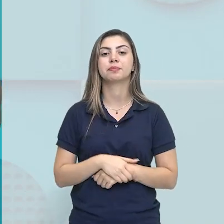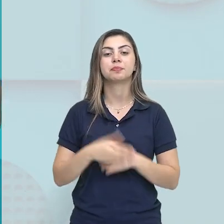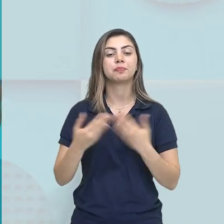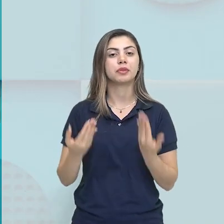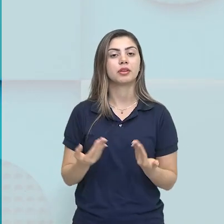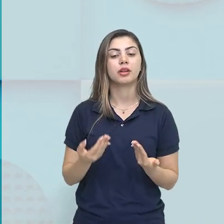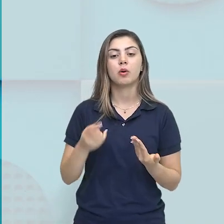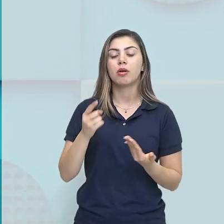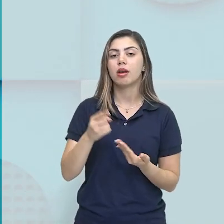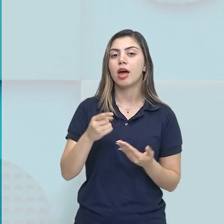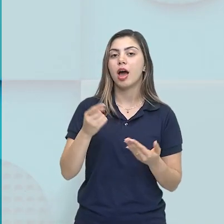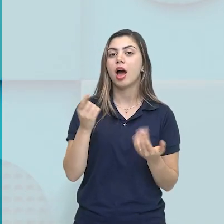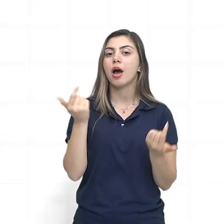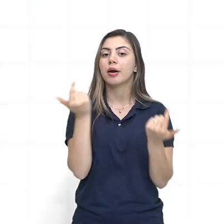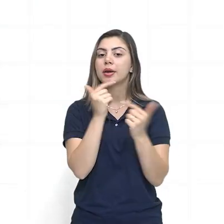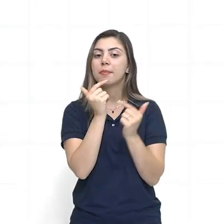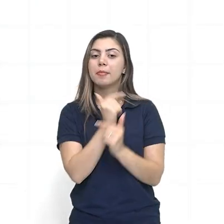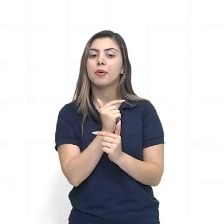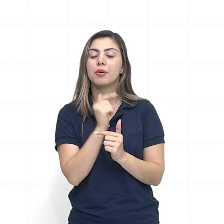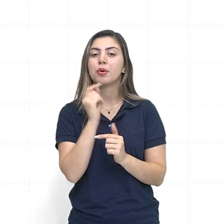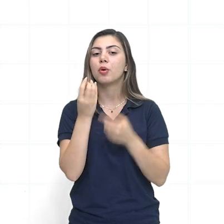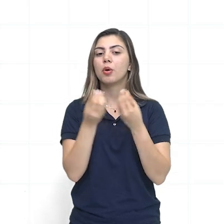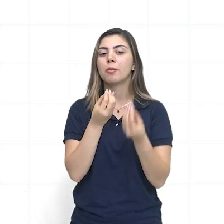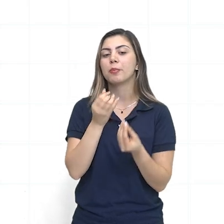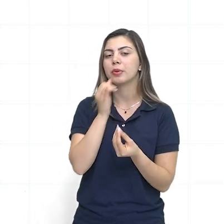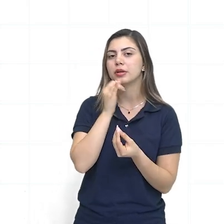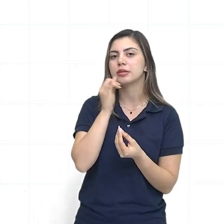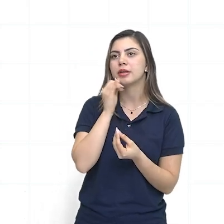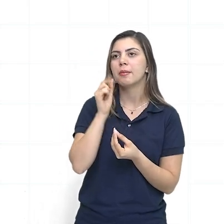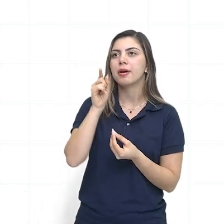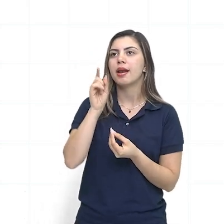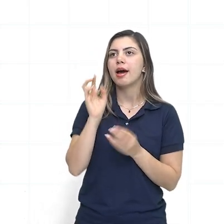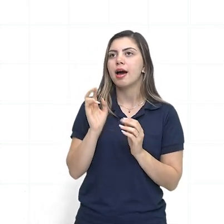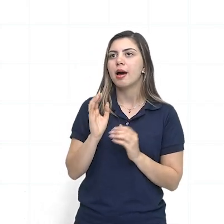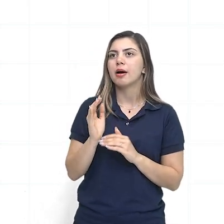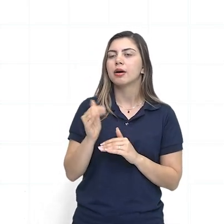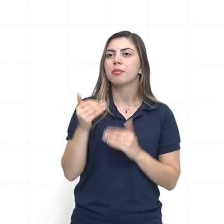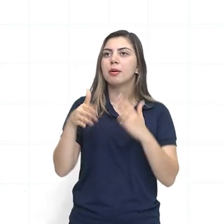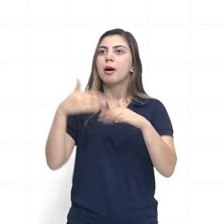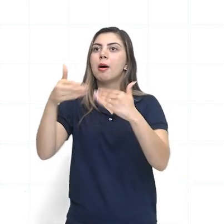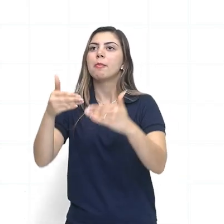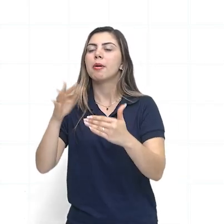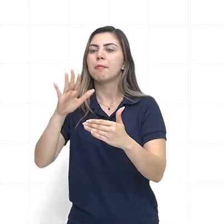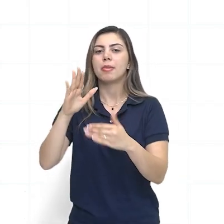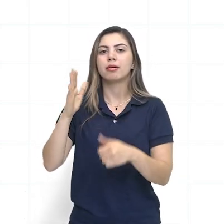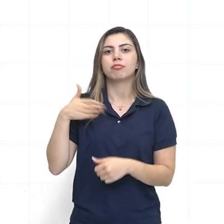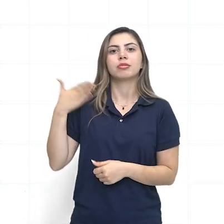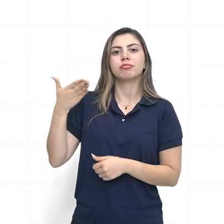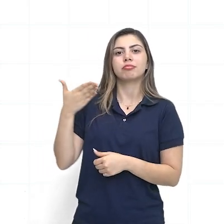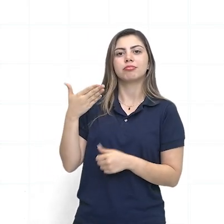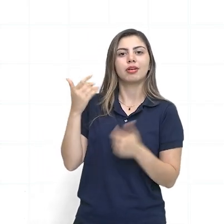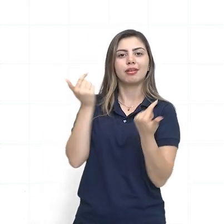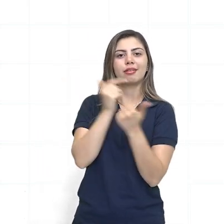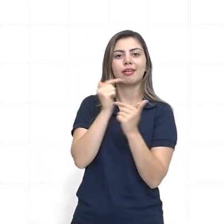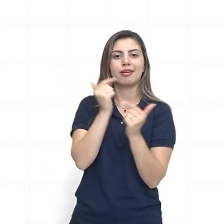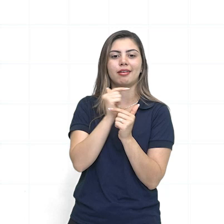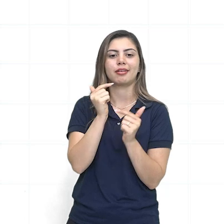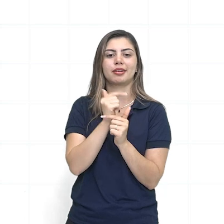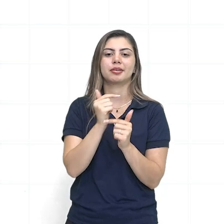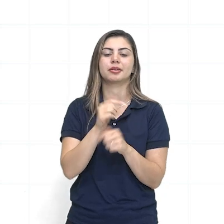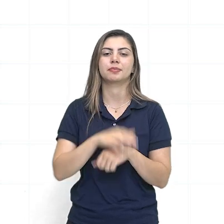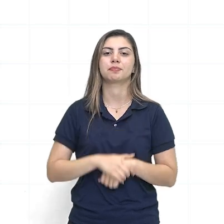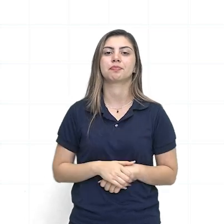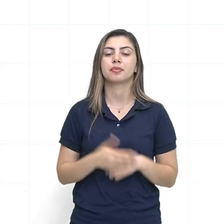o humor ele é gerado pela quebra de expectativa. Então, o texto ele é conduzido de modo que se espera a ocorrência